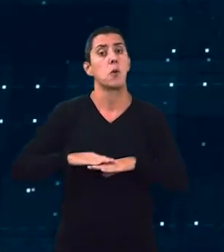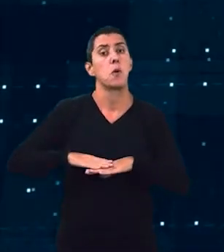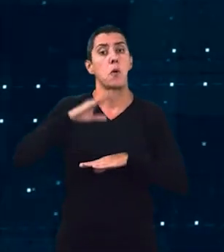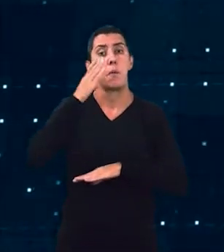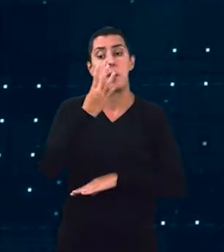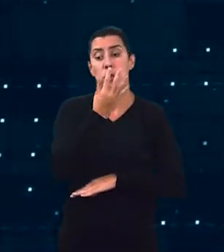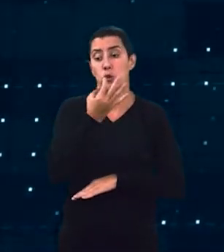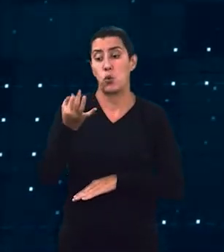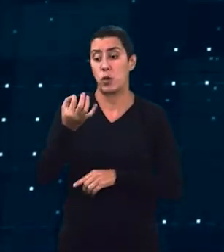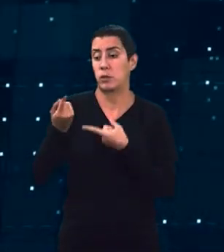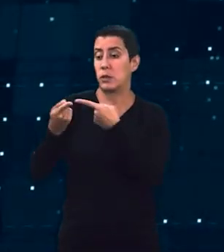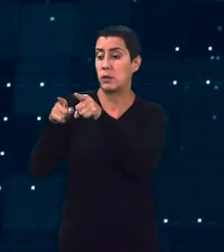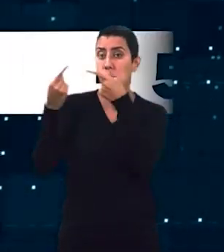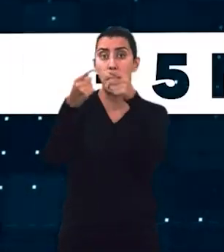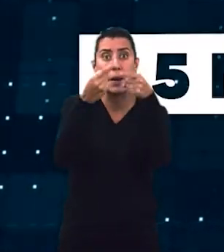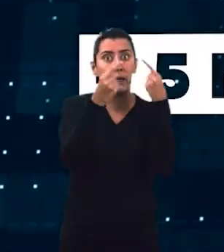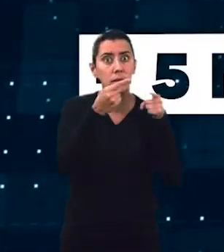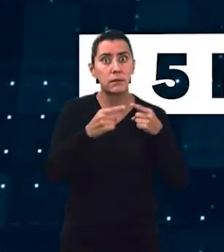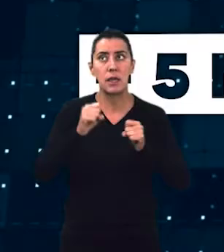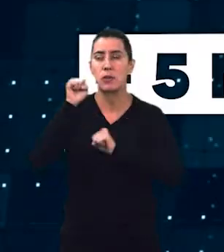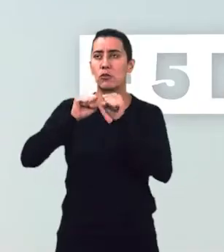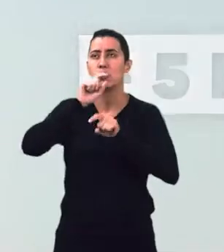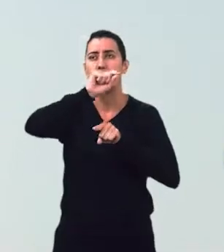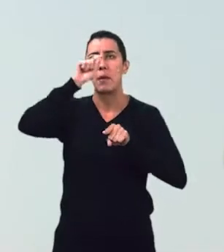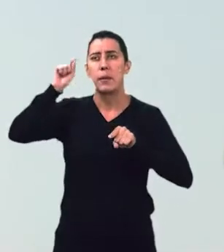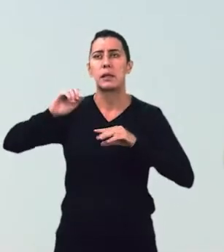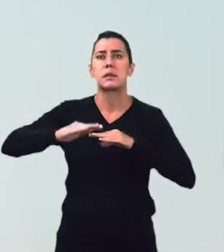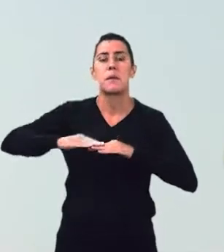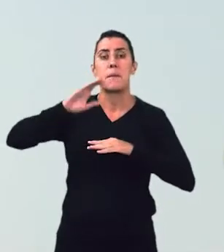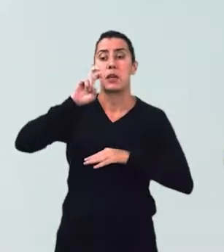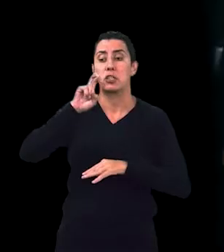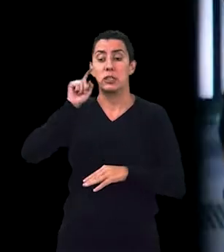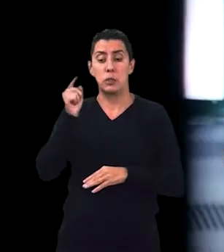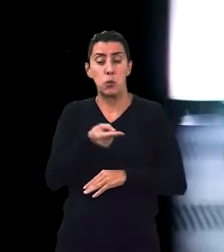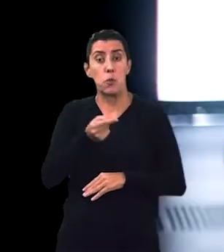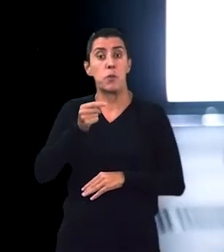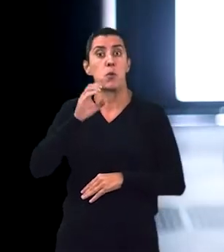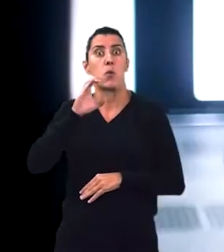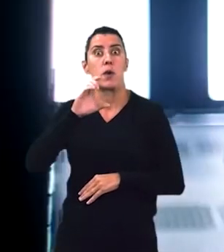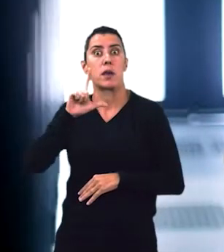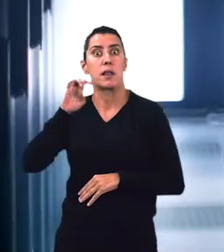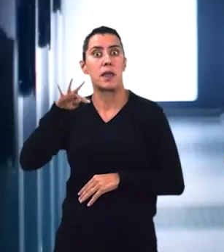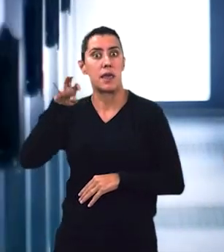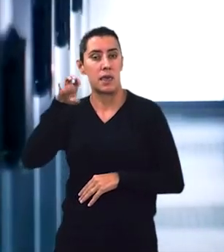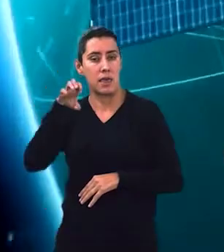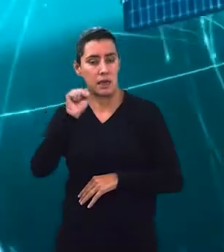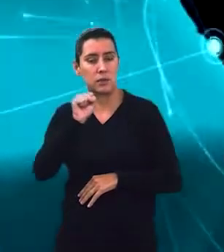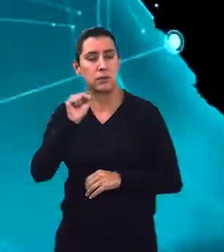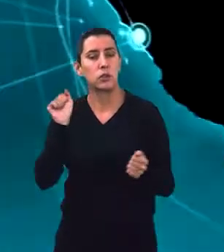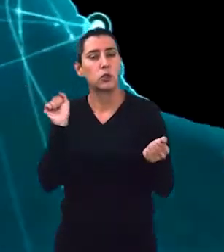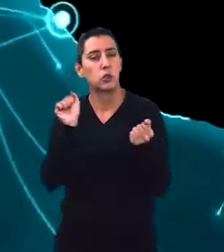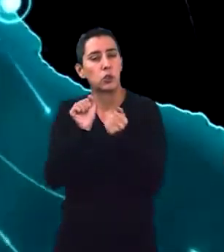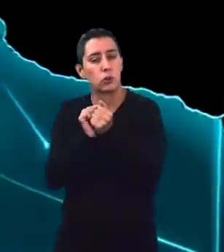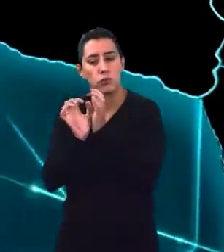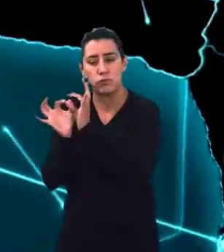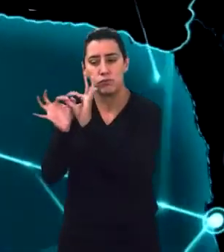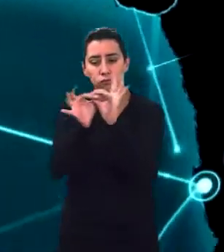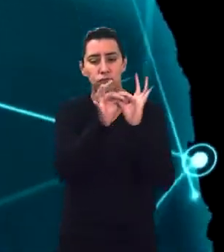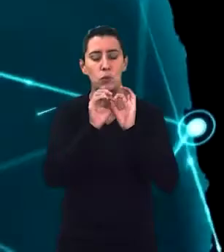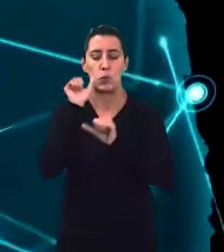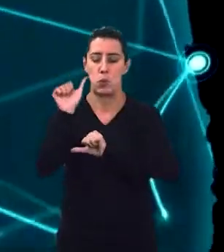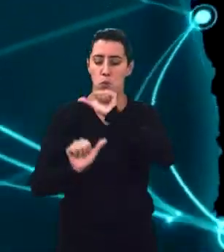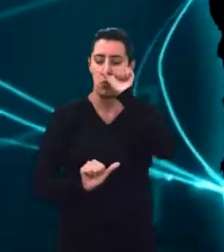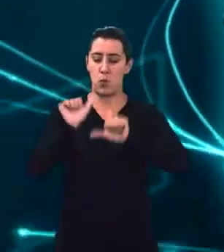do ecossistema para atender a mais de 5 mil clientes. E juntos, pavimentamos o caminho para a transformação digital do